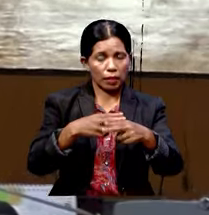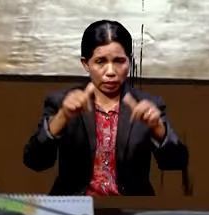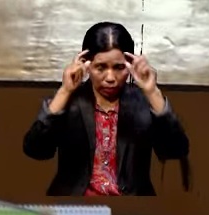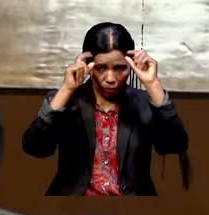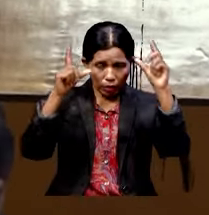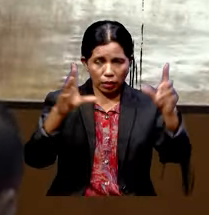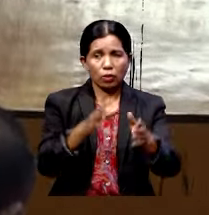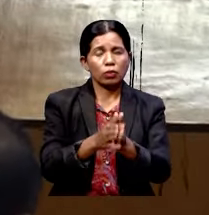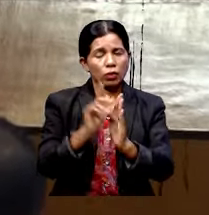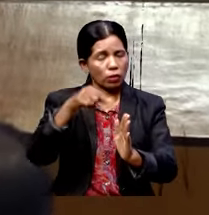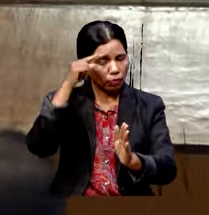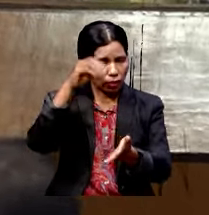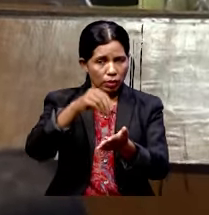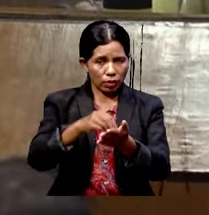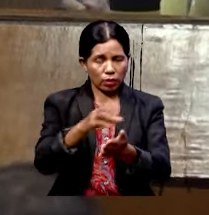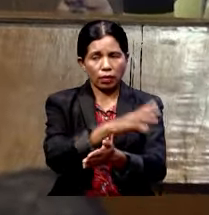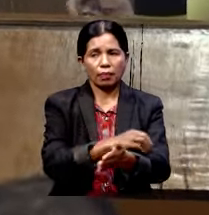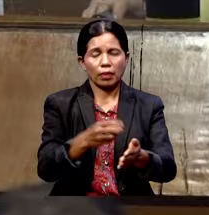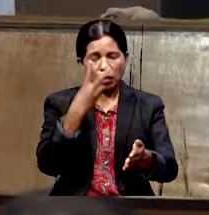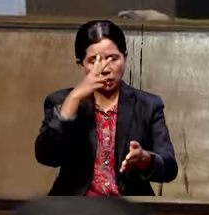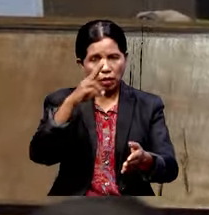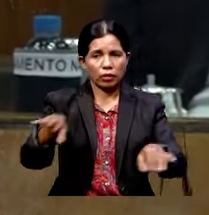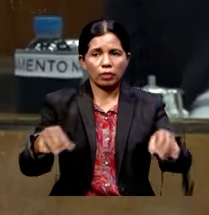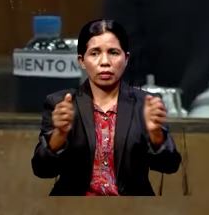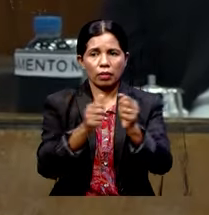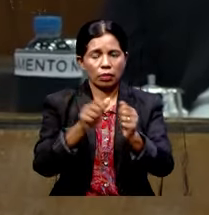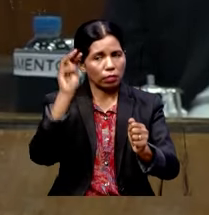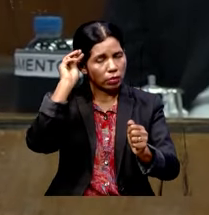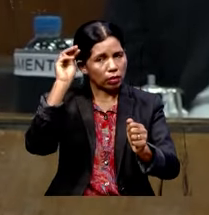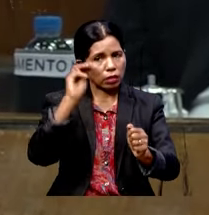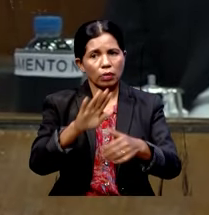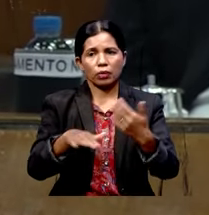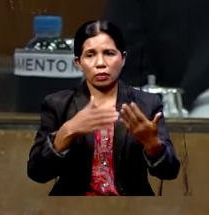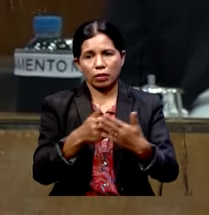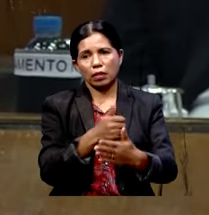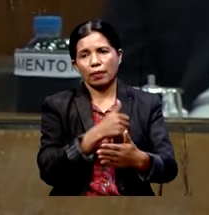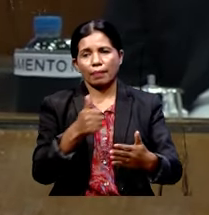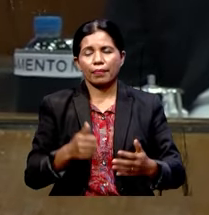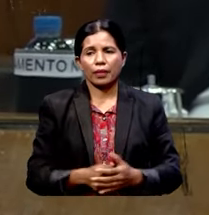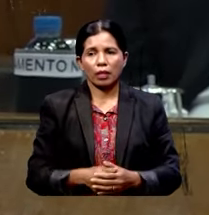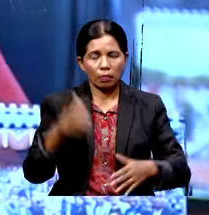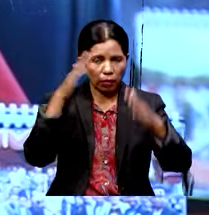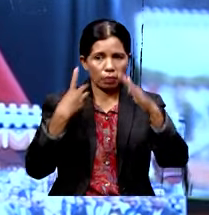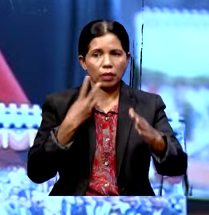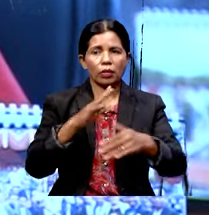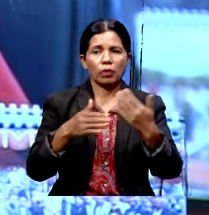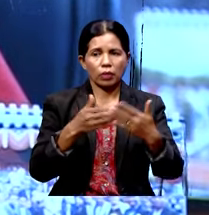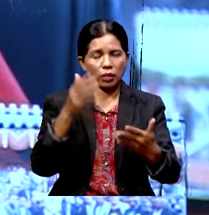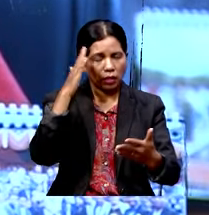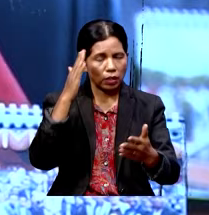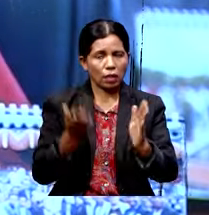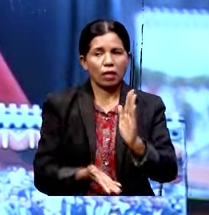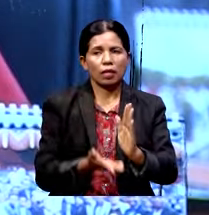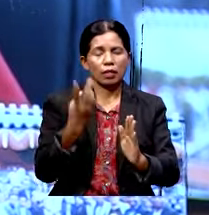seu governo, a total prioridade para assunto, né? No coordenação no Ministério relevante Sira Selo. Standing problema nebe ita hot hatene, katak aste ebe